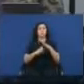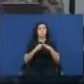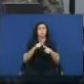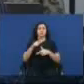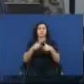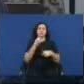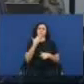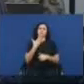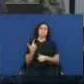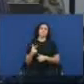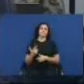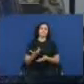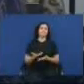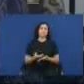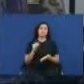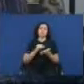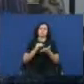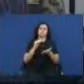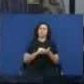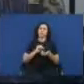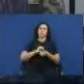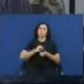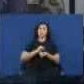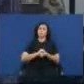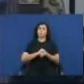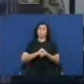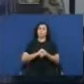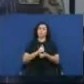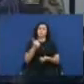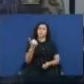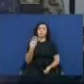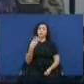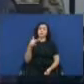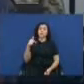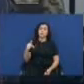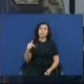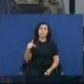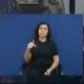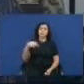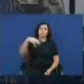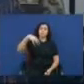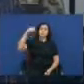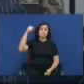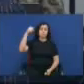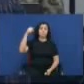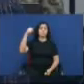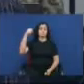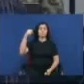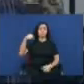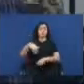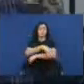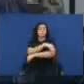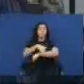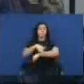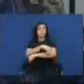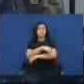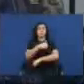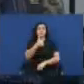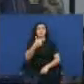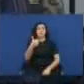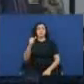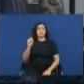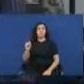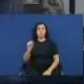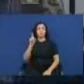serviço ineficiente à nossa cidade. 147 lâmpadas no anel viário, 118 lâmpadas nas avenidas,